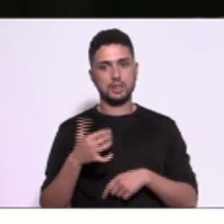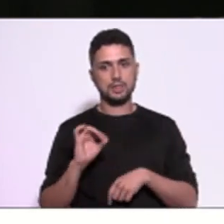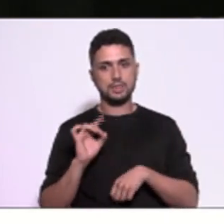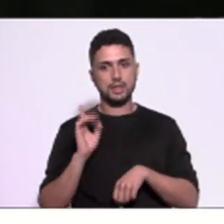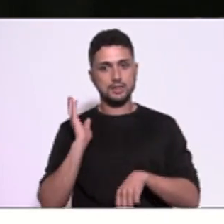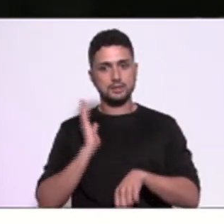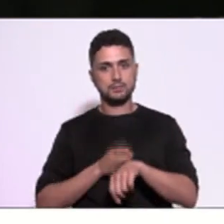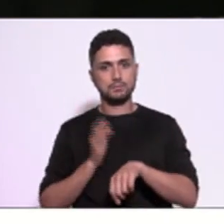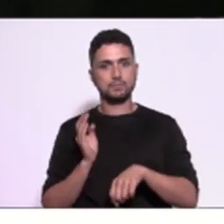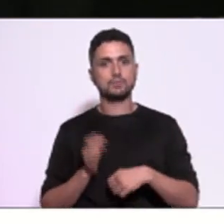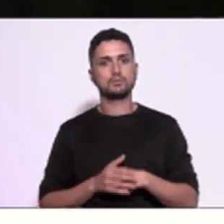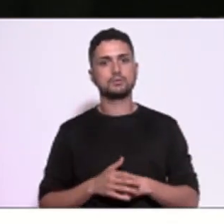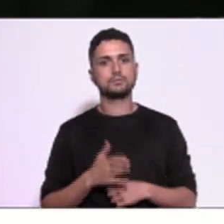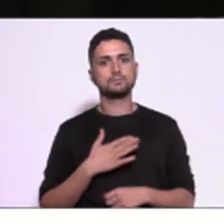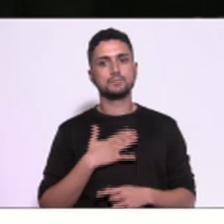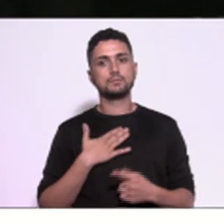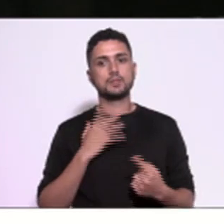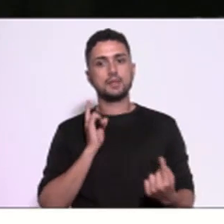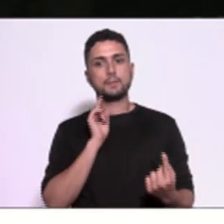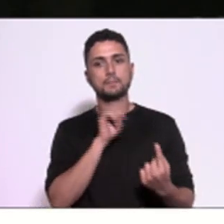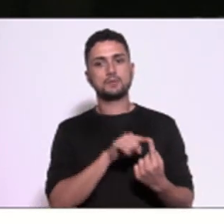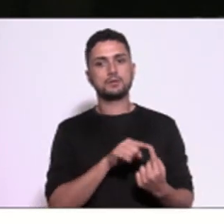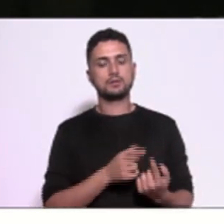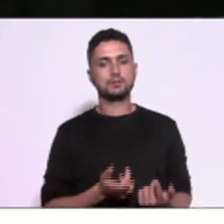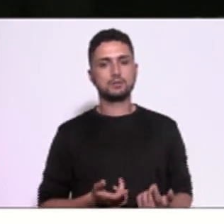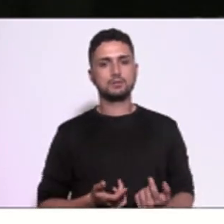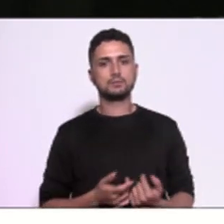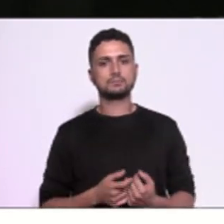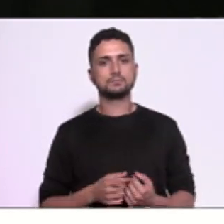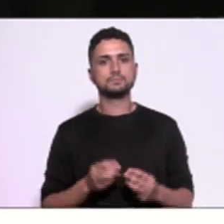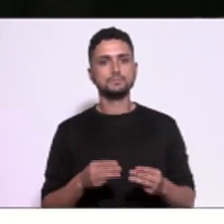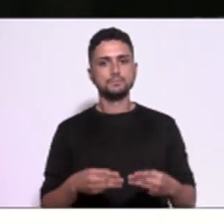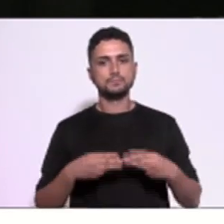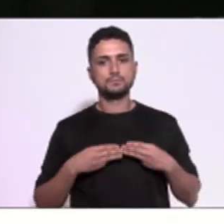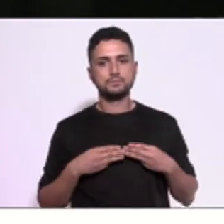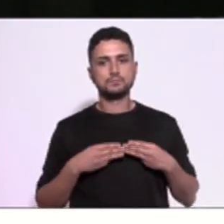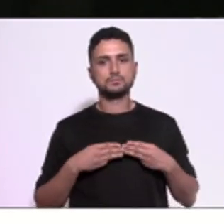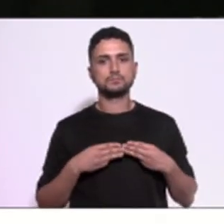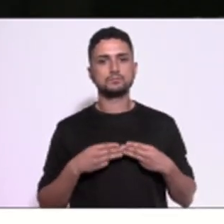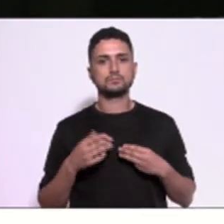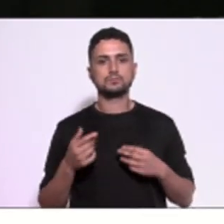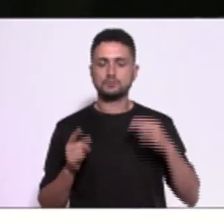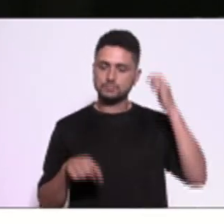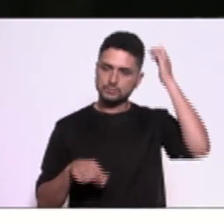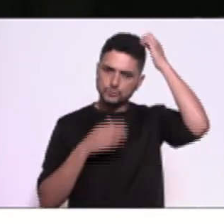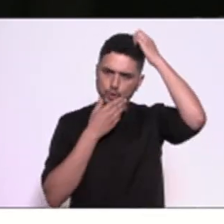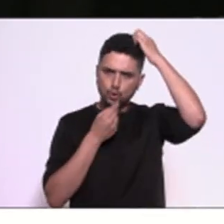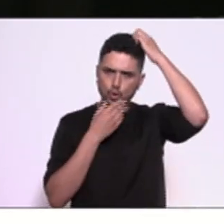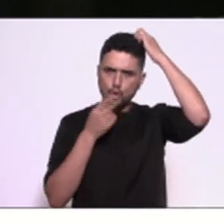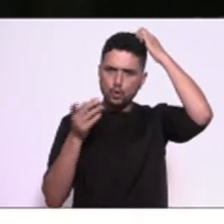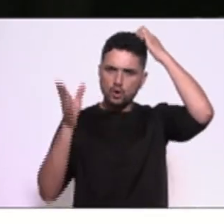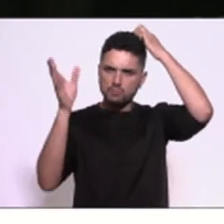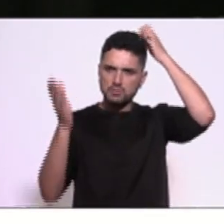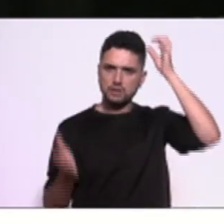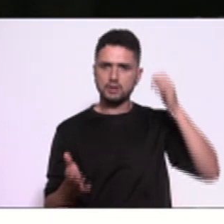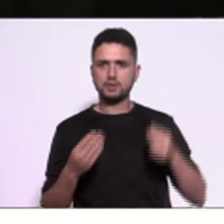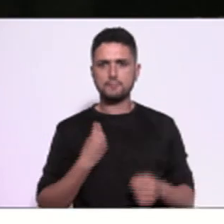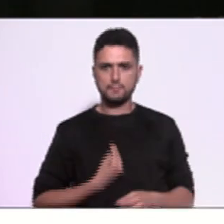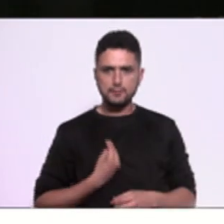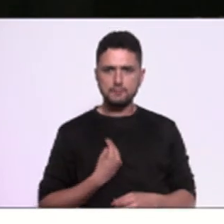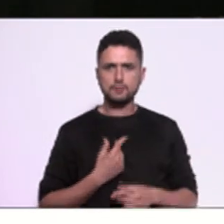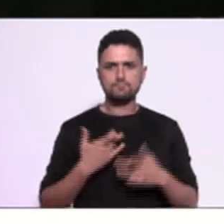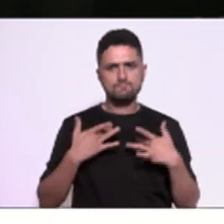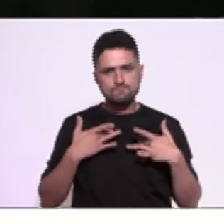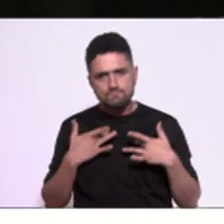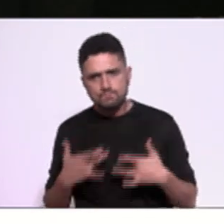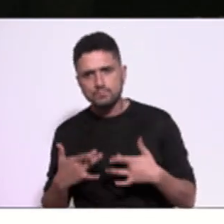ponto. Essa é a minha missão. Essa moção é o reconhecimento de um homem que viveu para se dedicar à família,